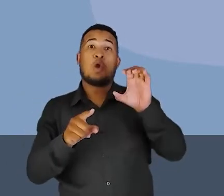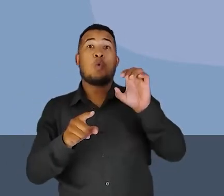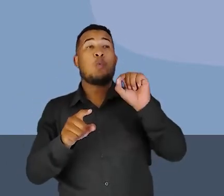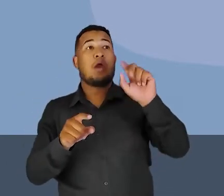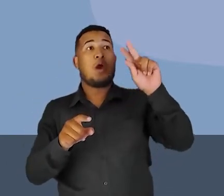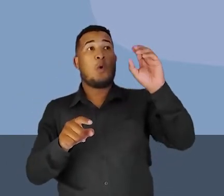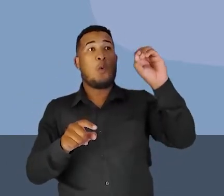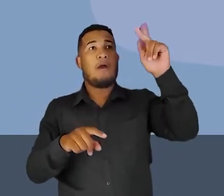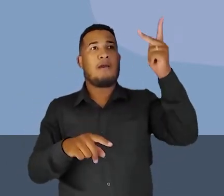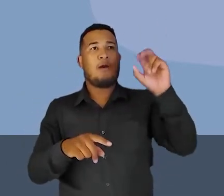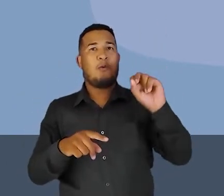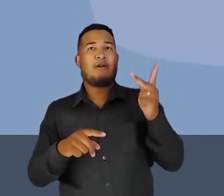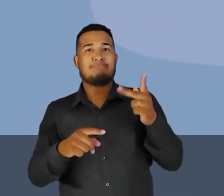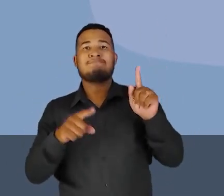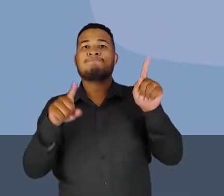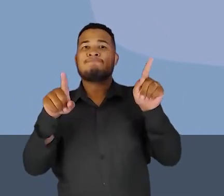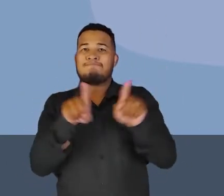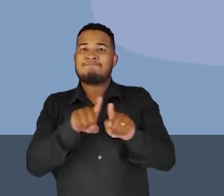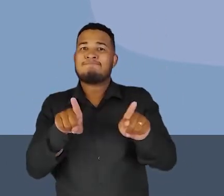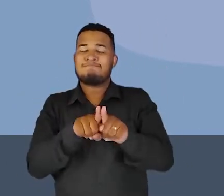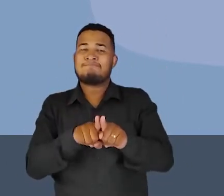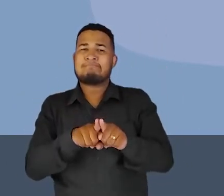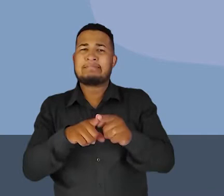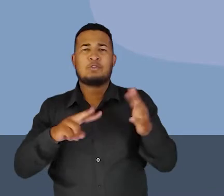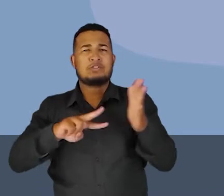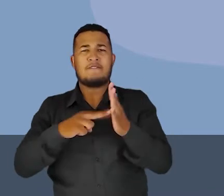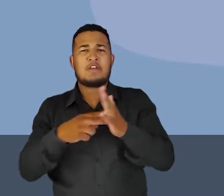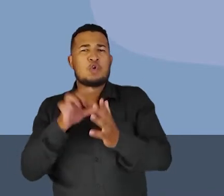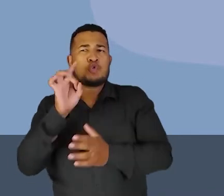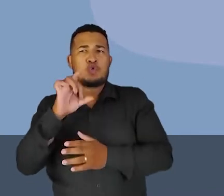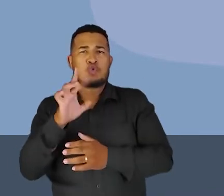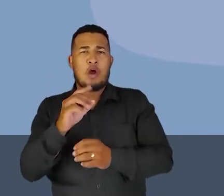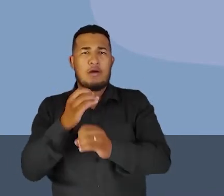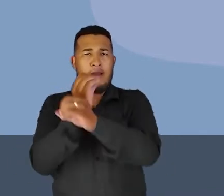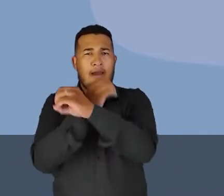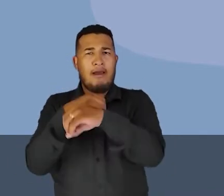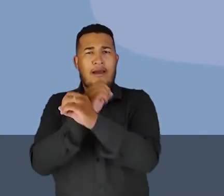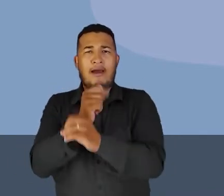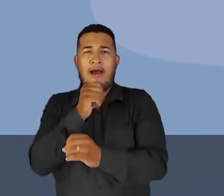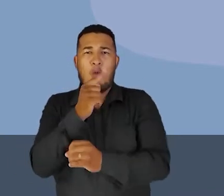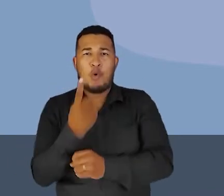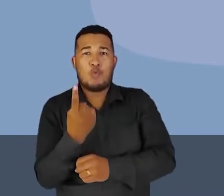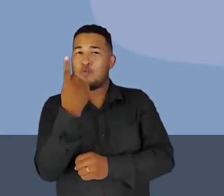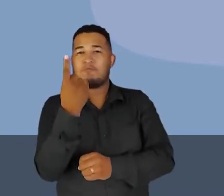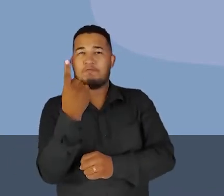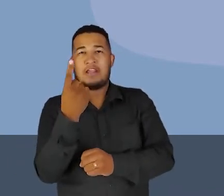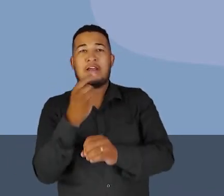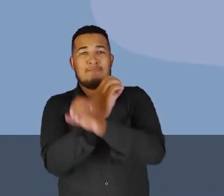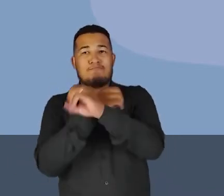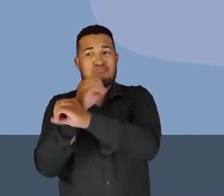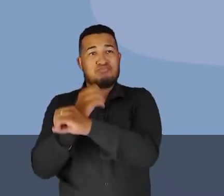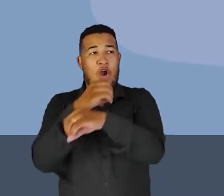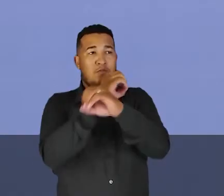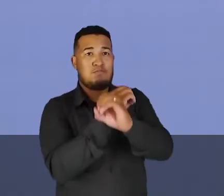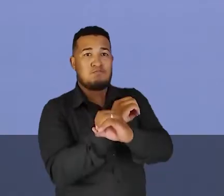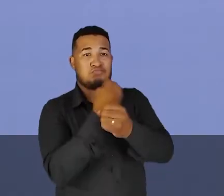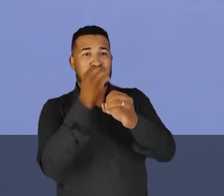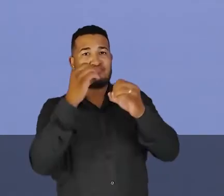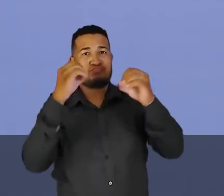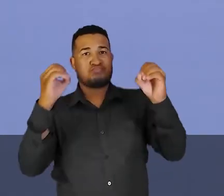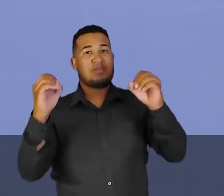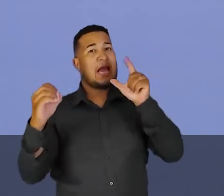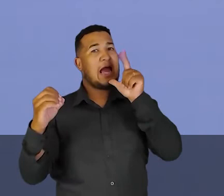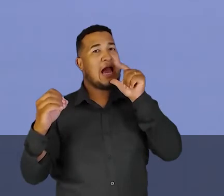hidroxilas no CaOH2. Portanto, não vai haver formação apenas de uma molécula de água, e sim de 2. Então, olha aqui para mim.